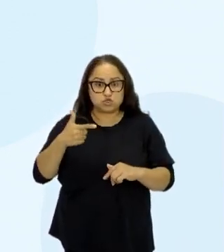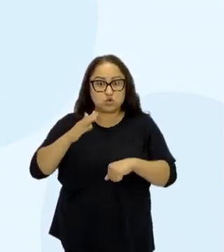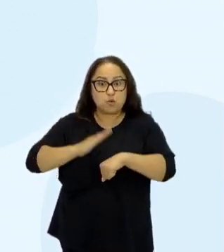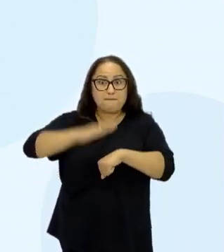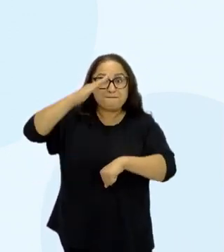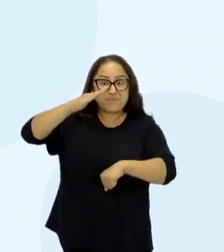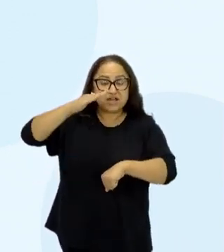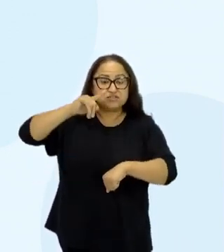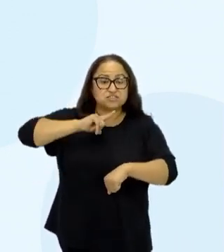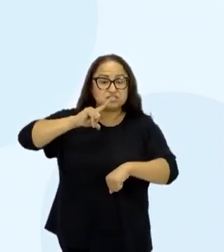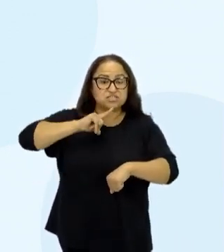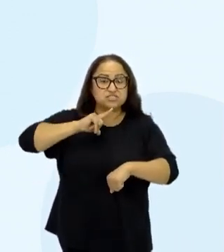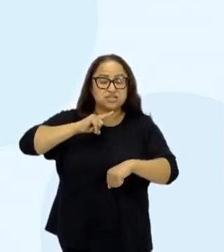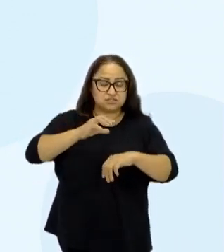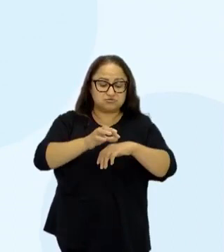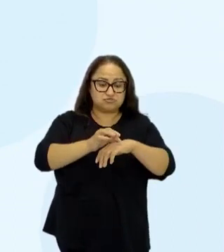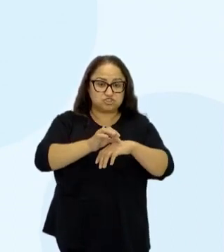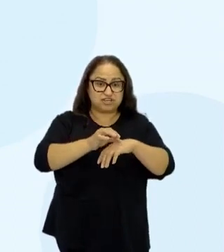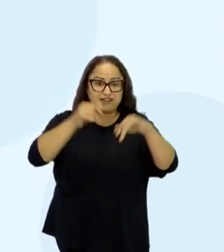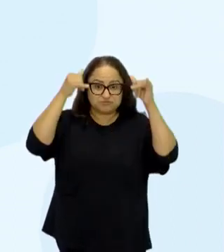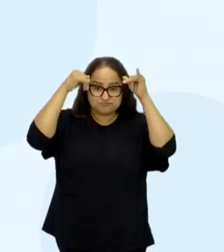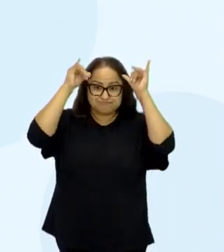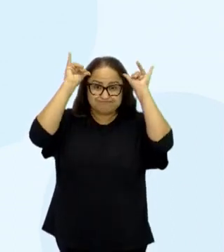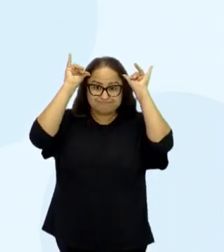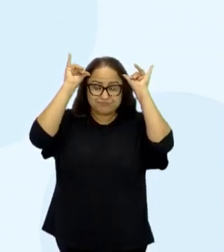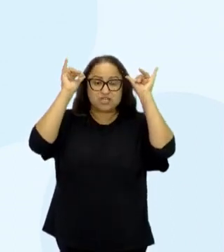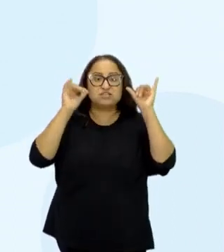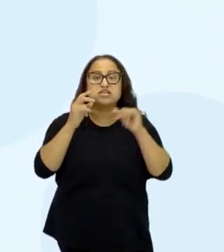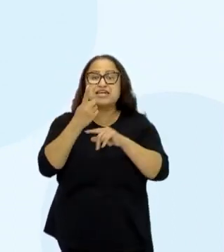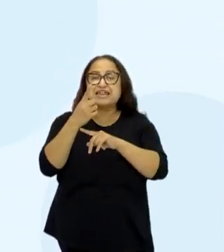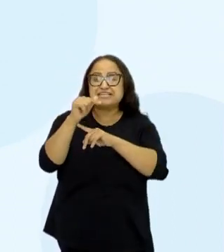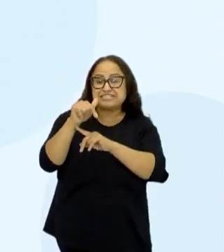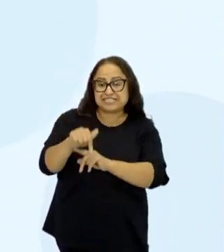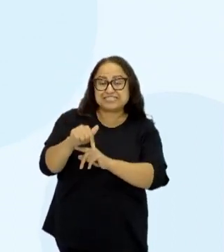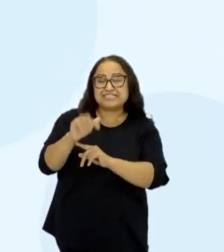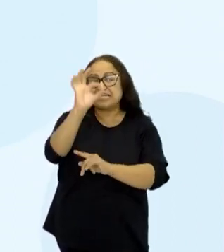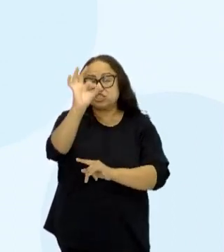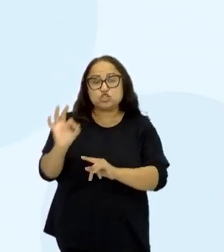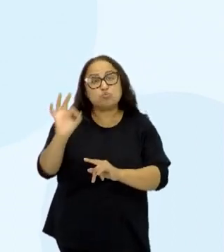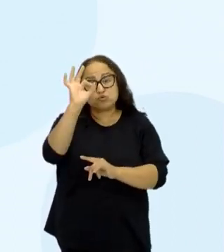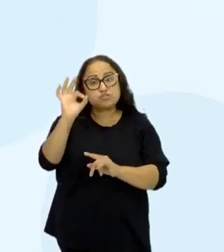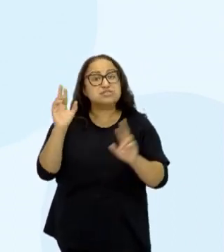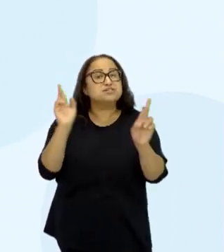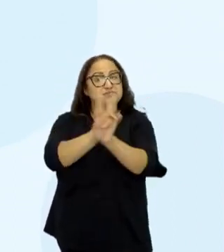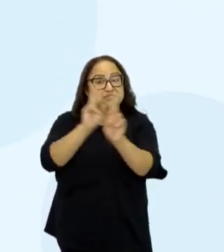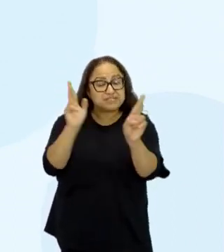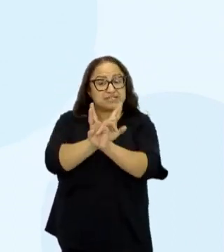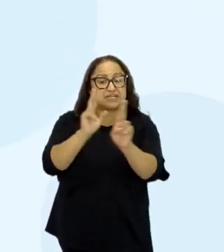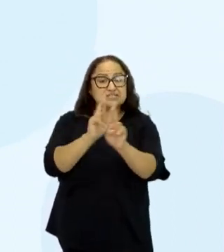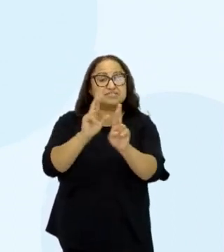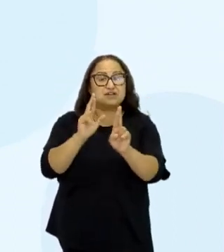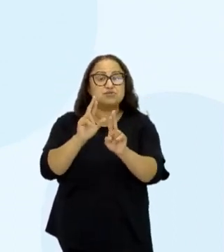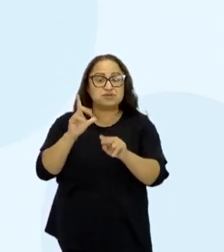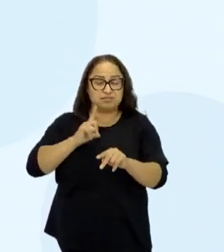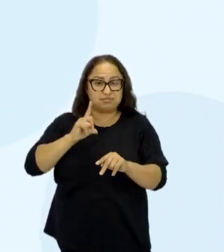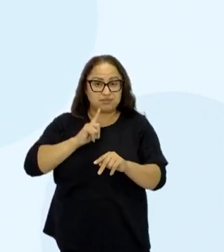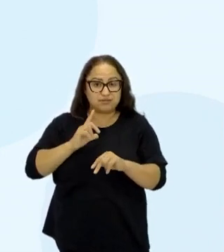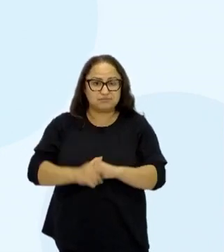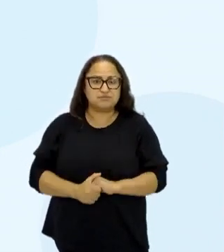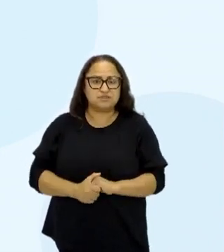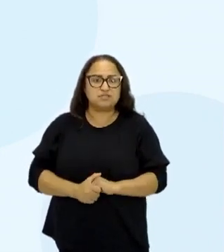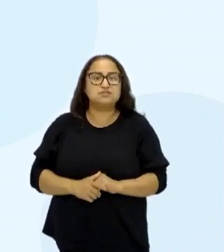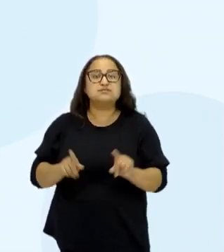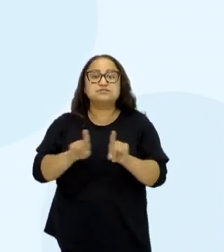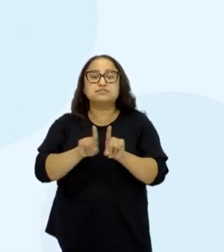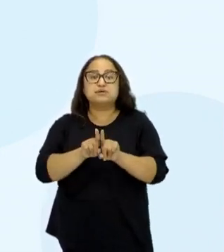produtor de carne bovina, né, está lá com 17% nessa relação de carne bovina, né? Nós